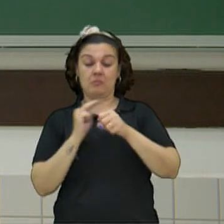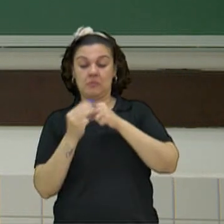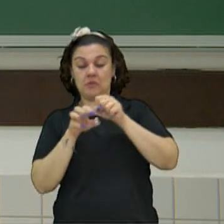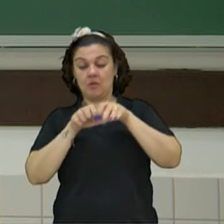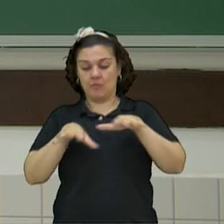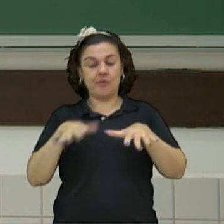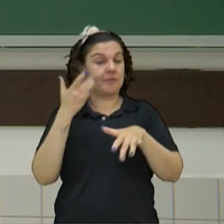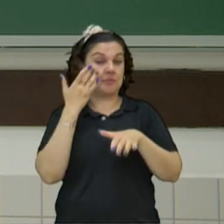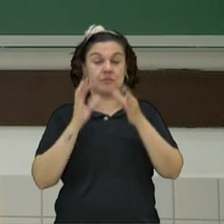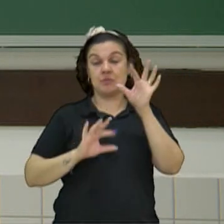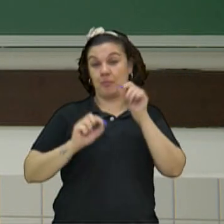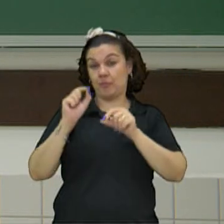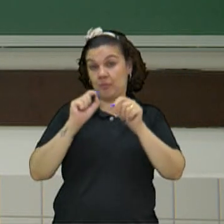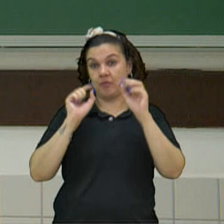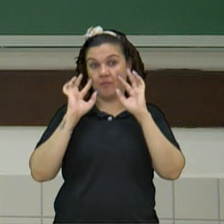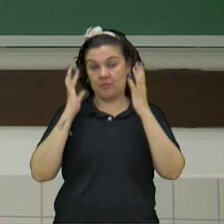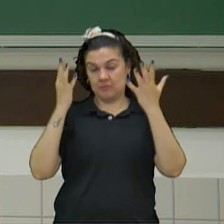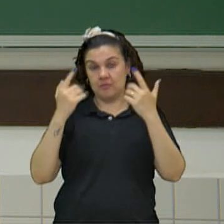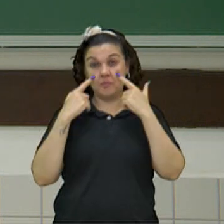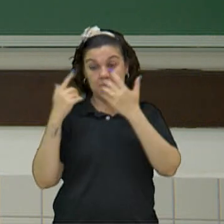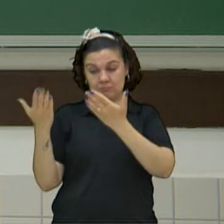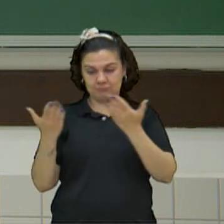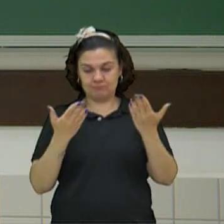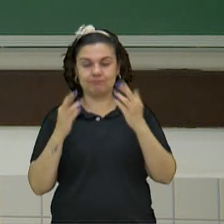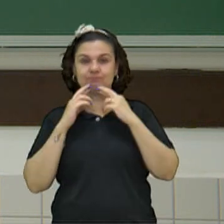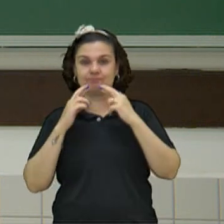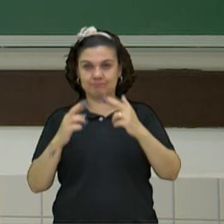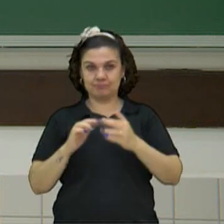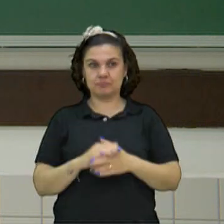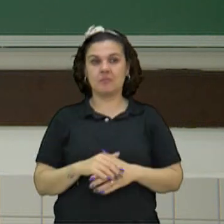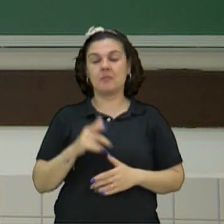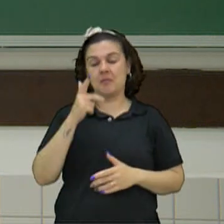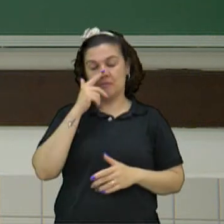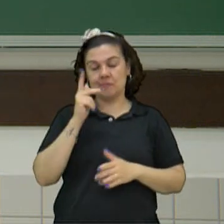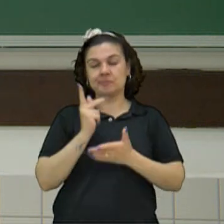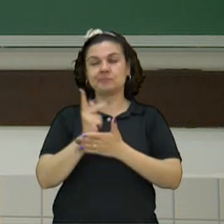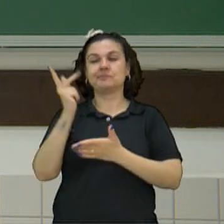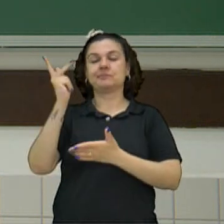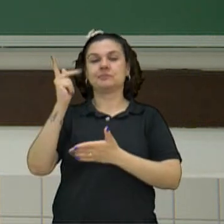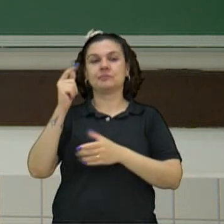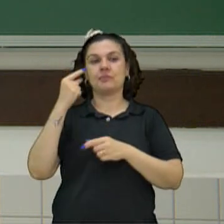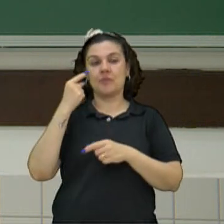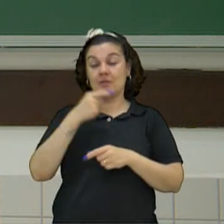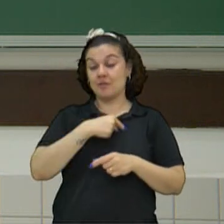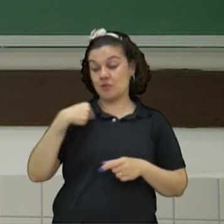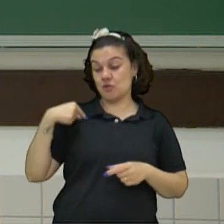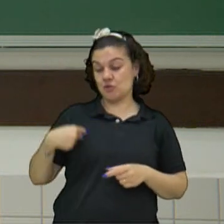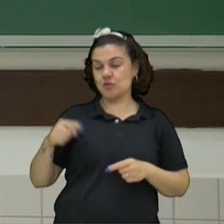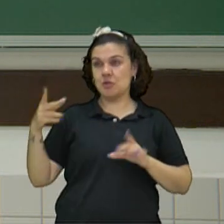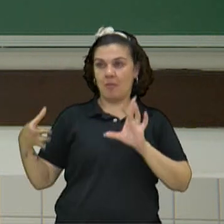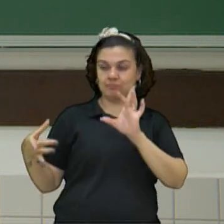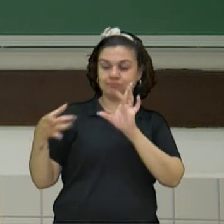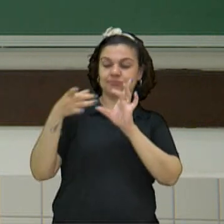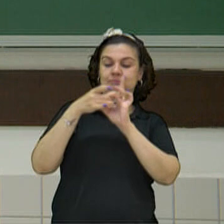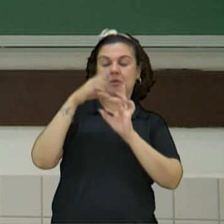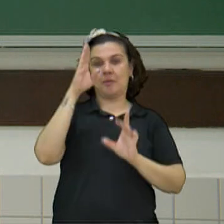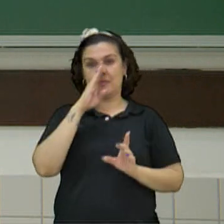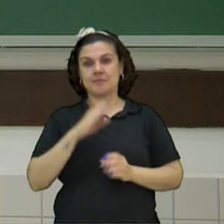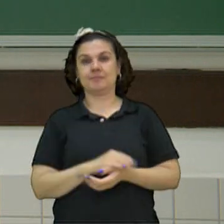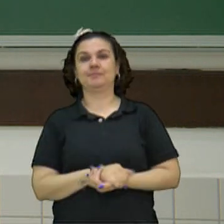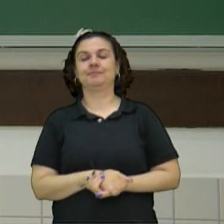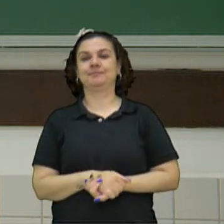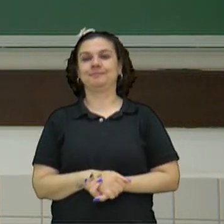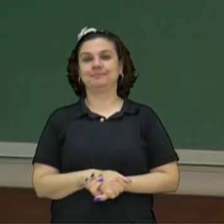ler os gráficos, vamos ter que analisar os resultados. Mas, de qualquer maneira, a China é o principal parceiro comercial do